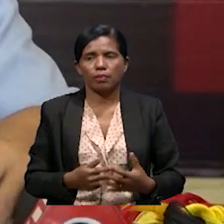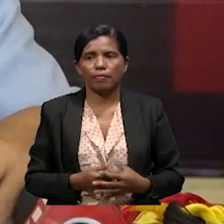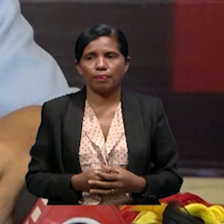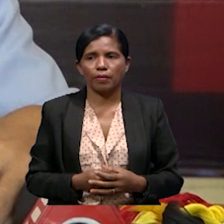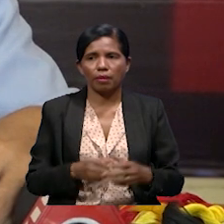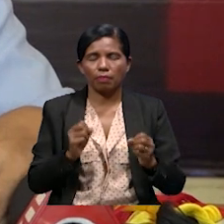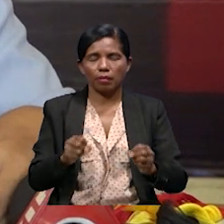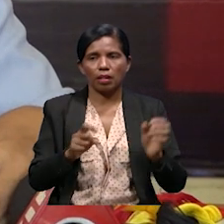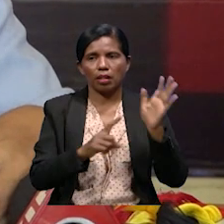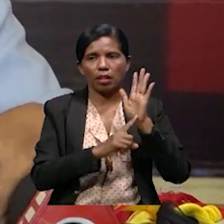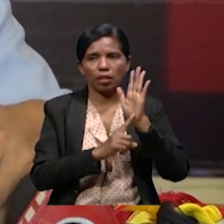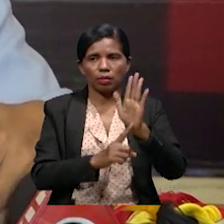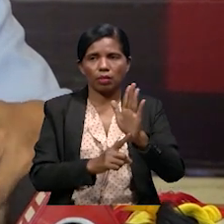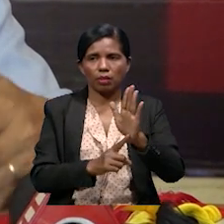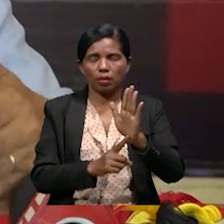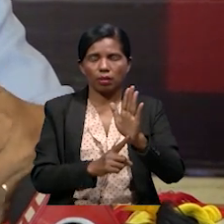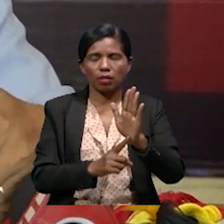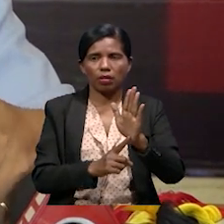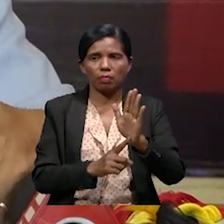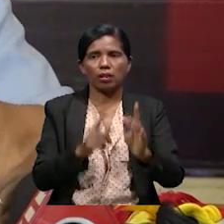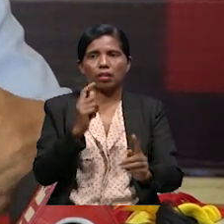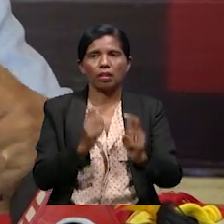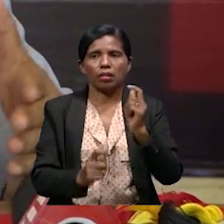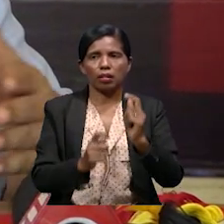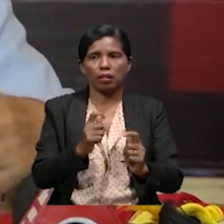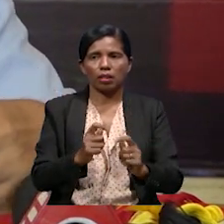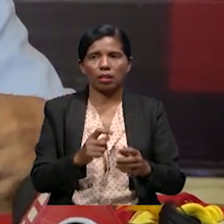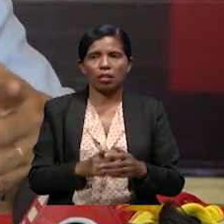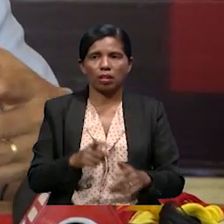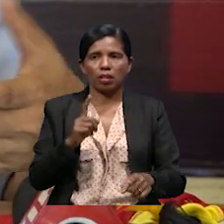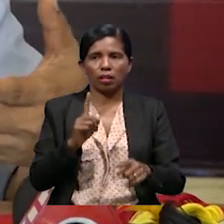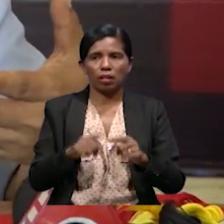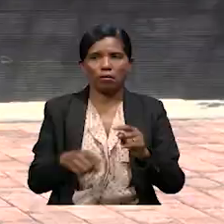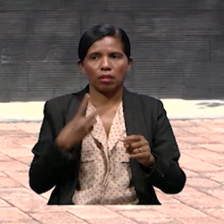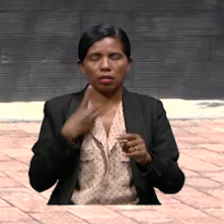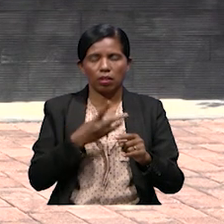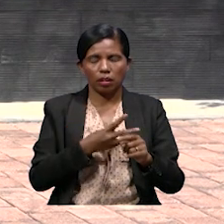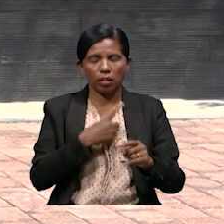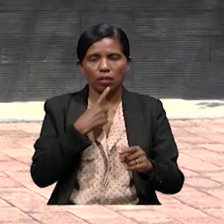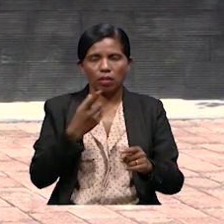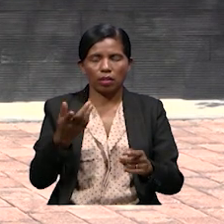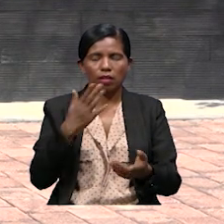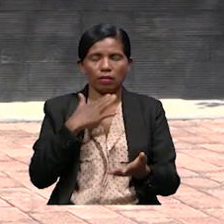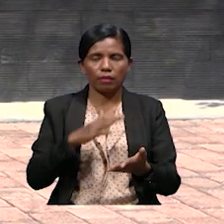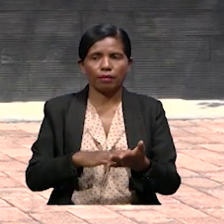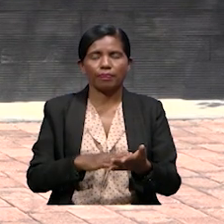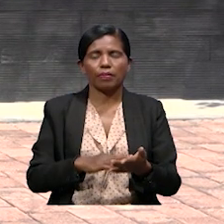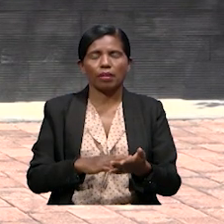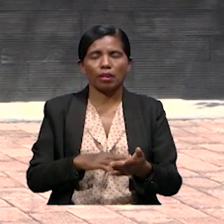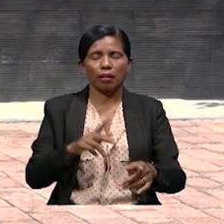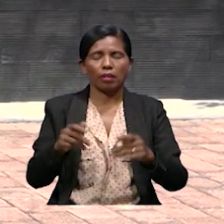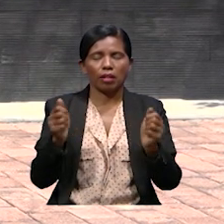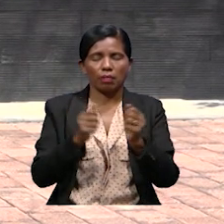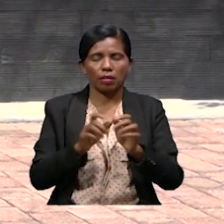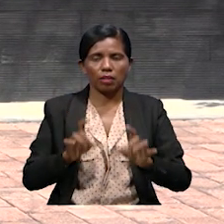bela toba queixa, botne ba tribunal. Ato la vele ita julga malu. Total eleitores ni Bedadongne e